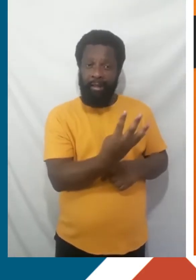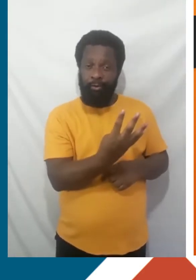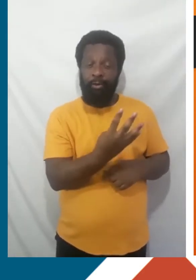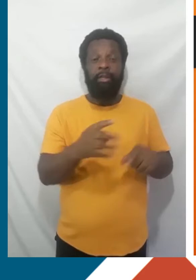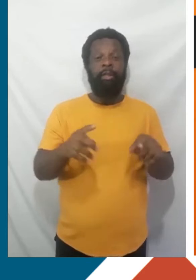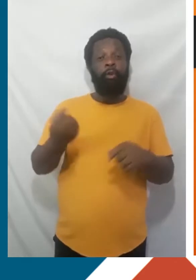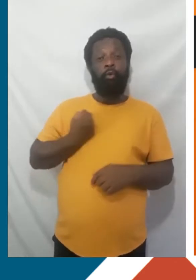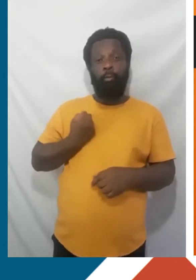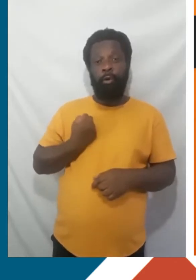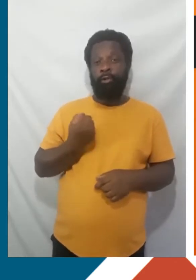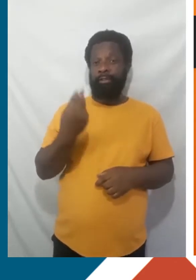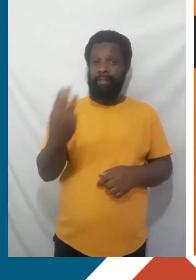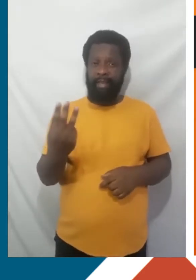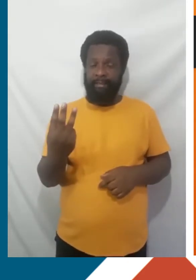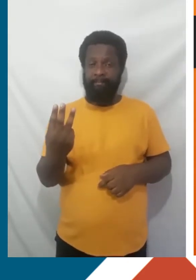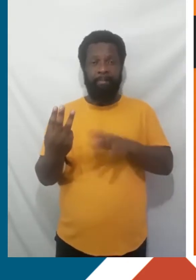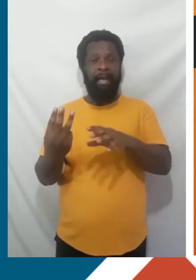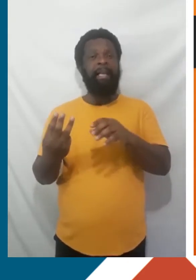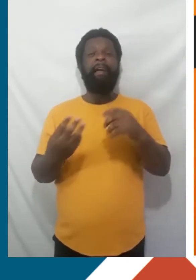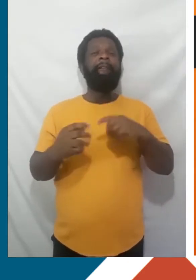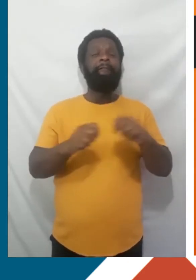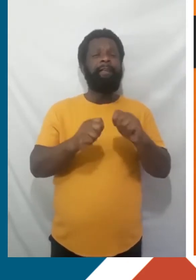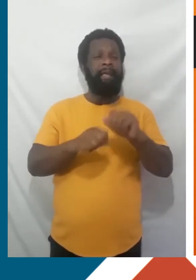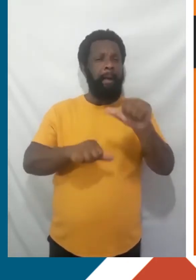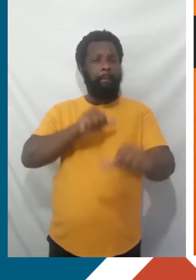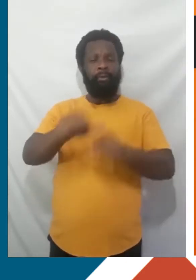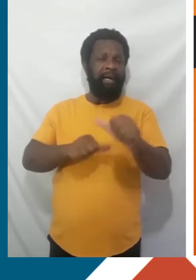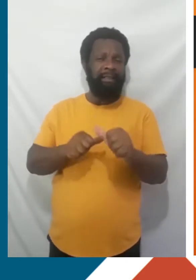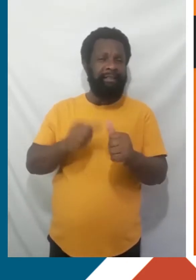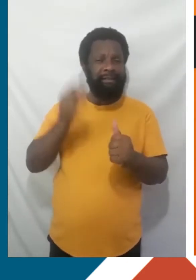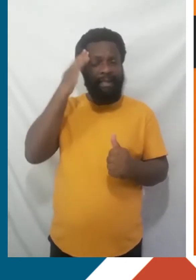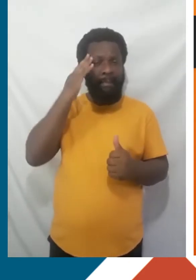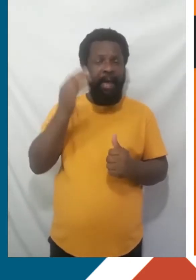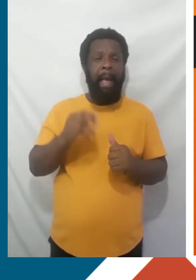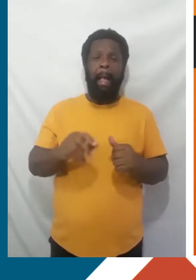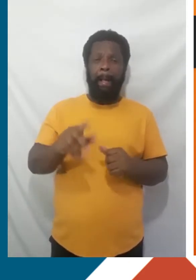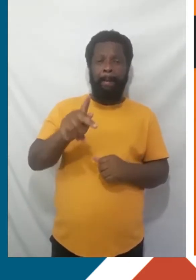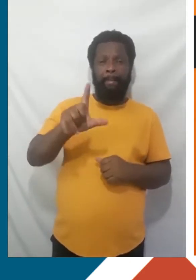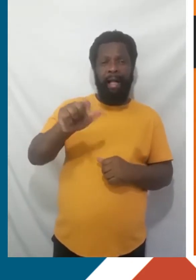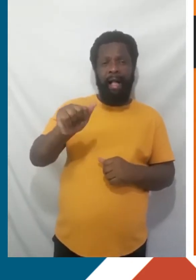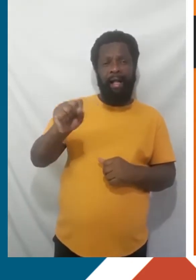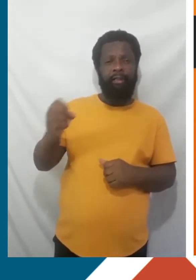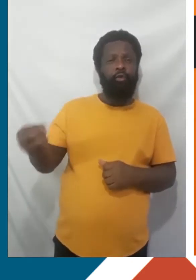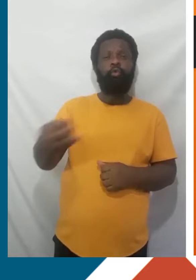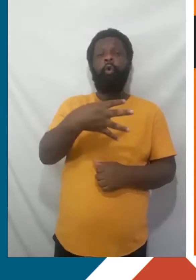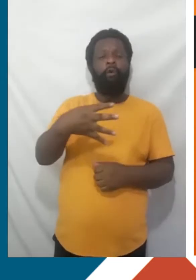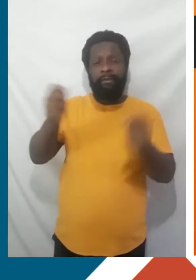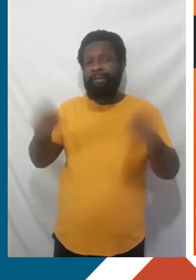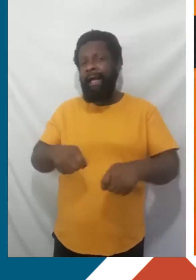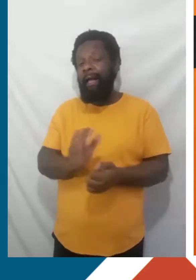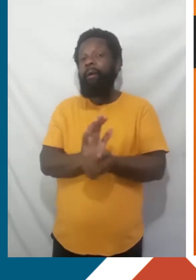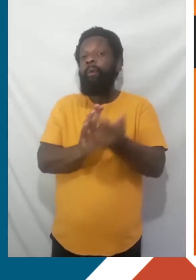3 dígitos. Então, ao fazer essa alteração, quantas placas foram impressas a